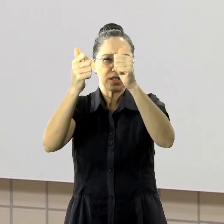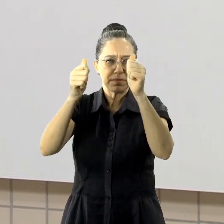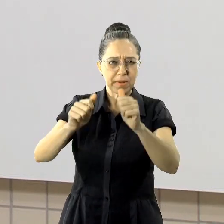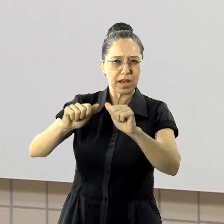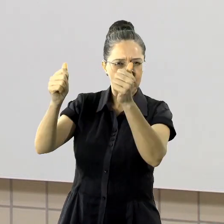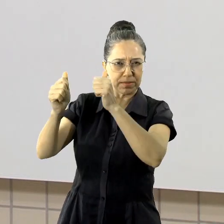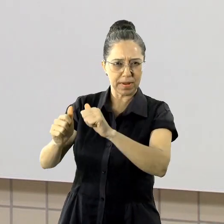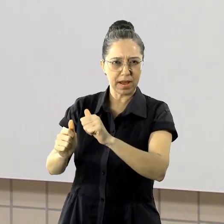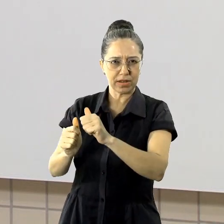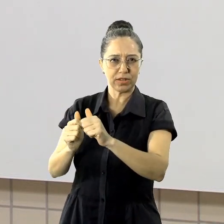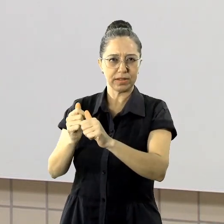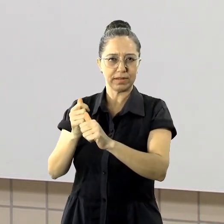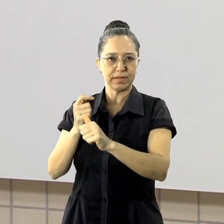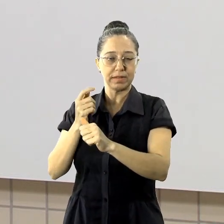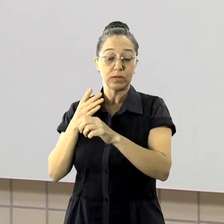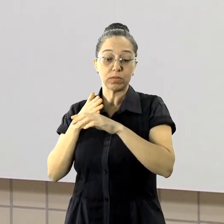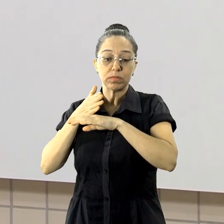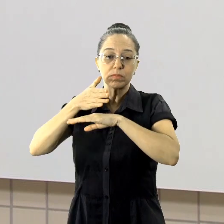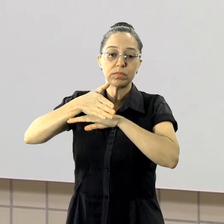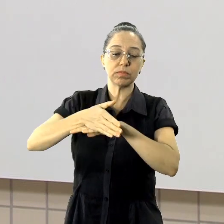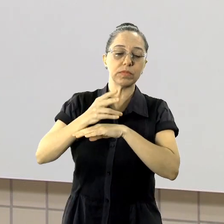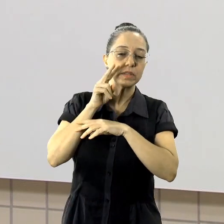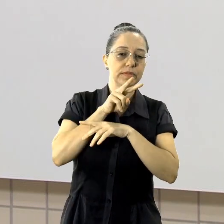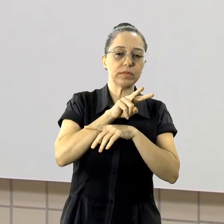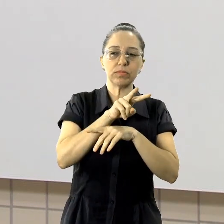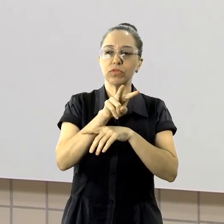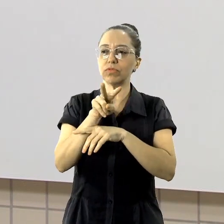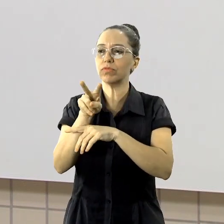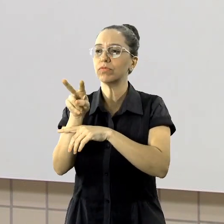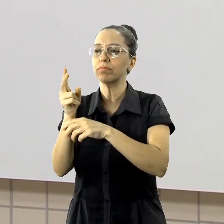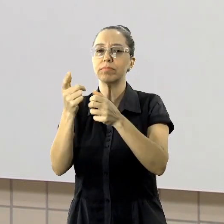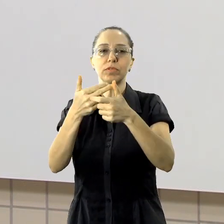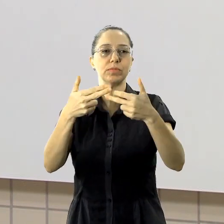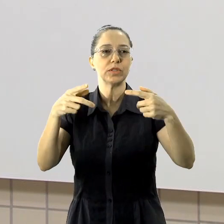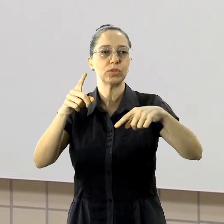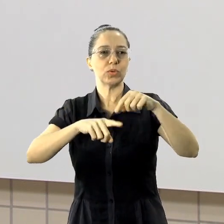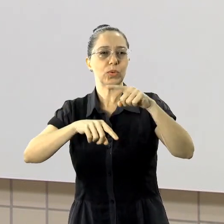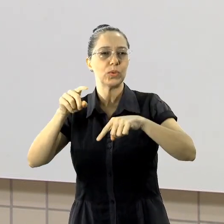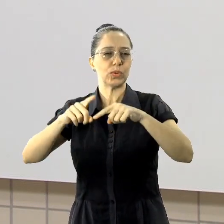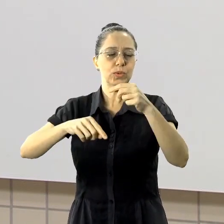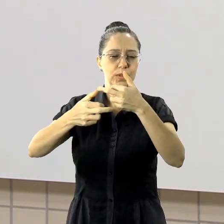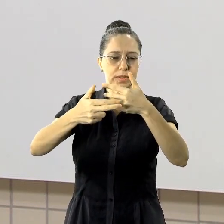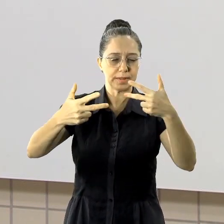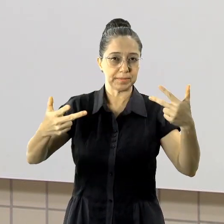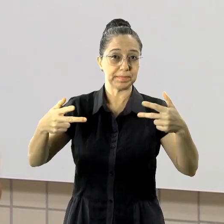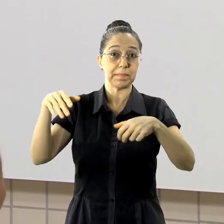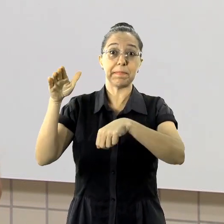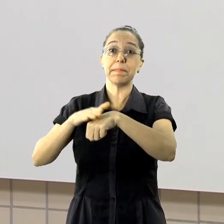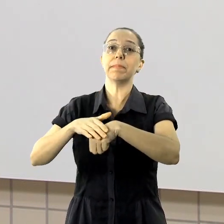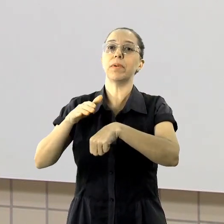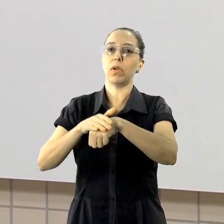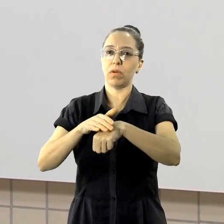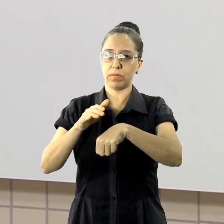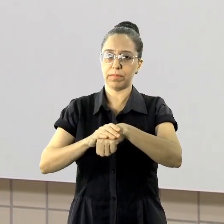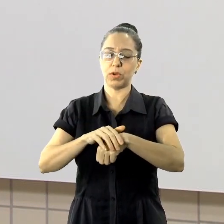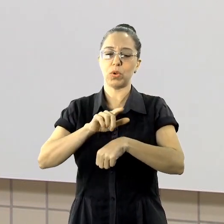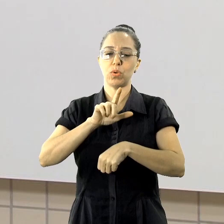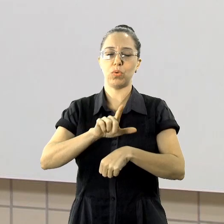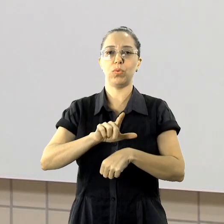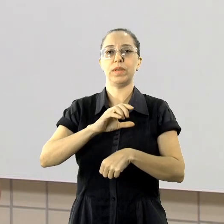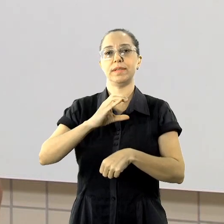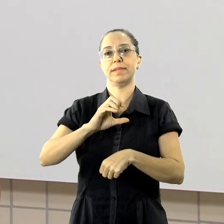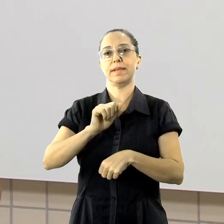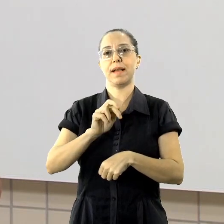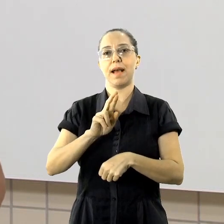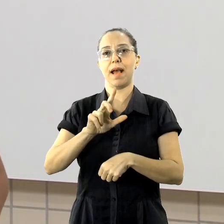Lá dentro daquele prédio possui alguns objetos pessoais, alguns materiais que foram de uso pessoal de Luiz Carlos Prestes, o